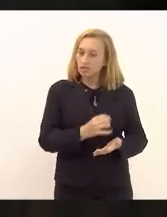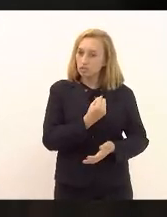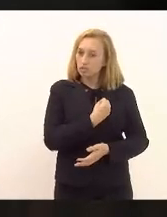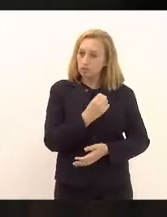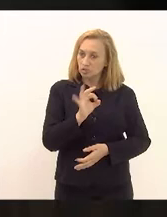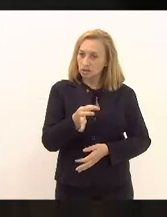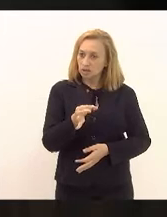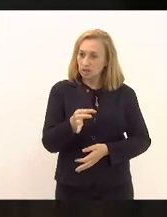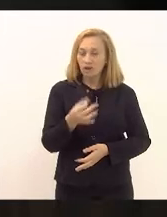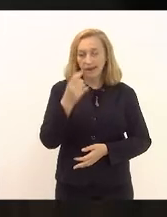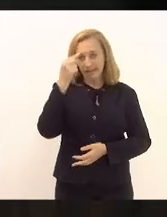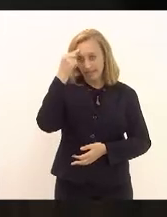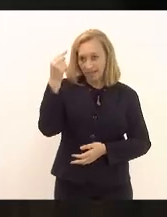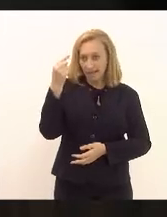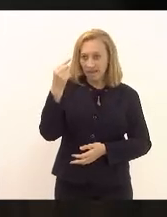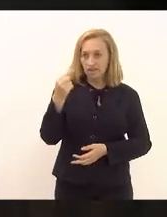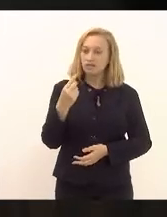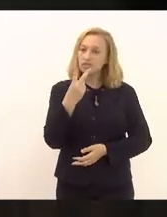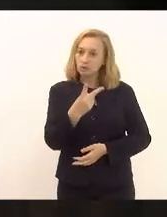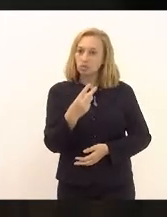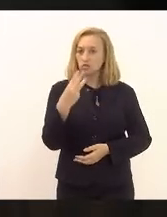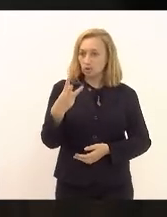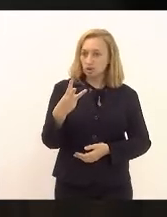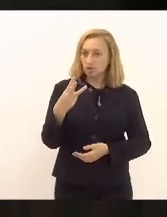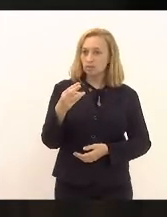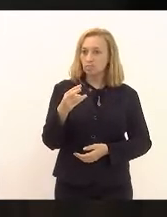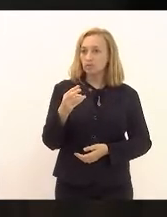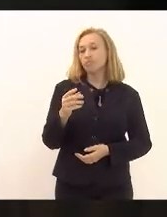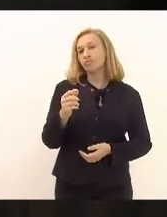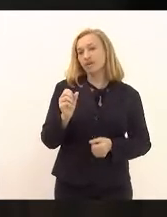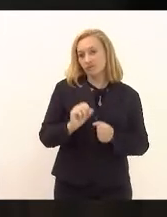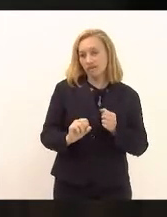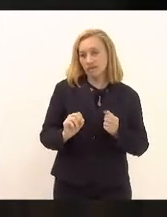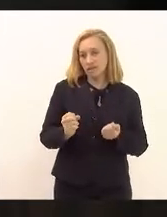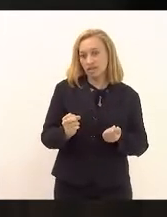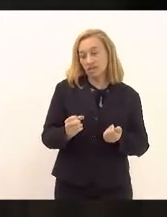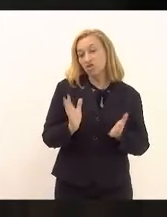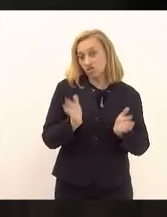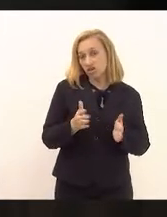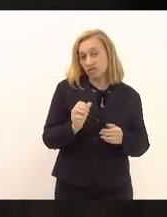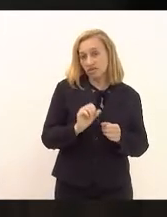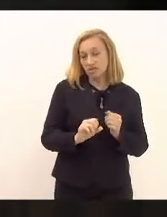pudesse fazer, se foram dois ou três, a ideia é fazer, nós já fizemos para 16.